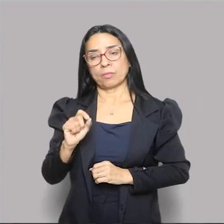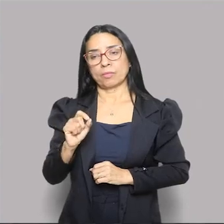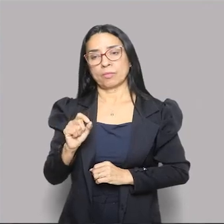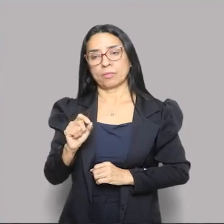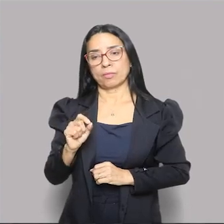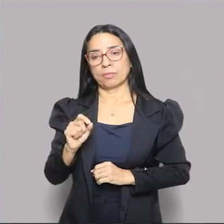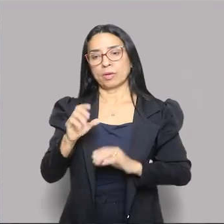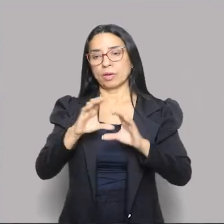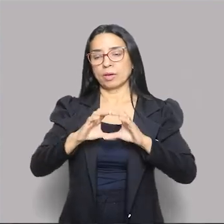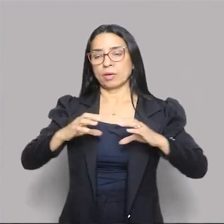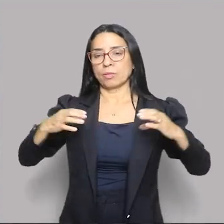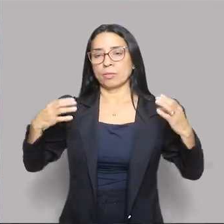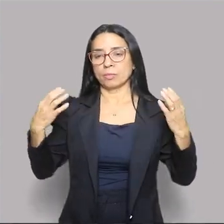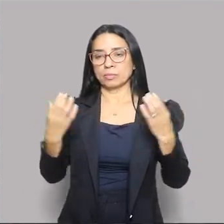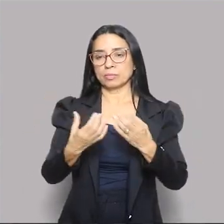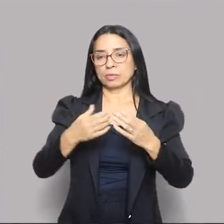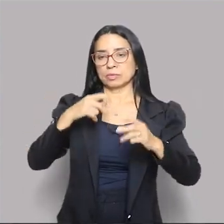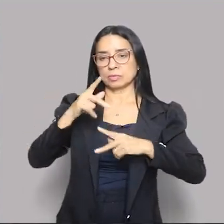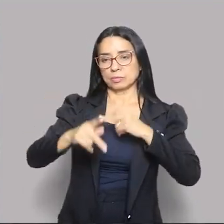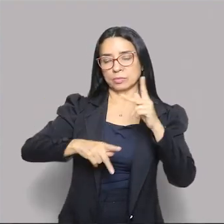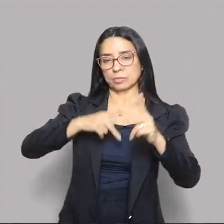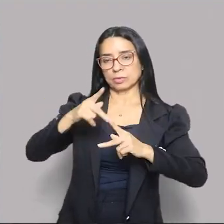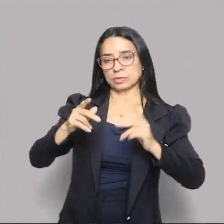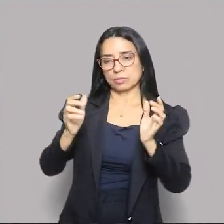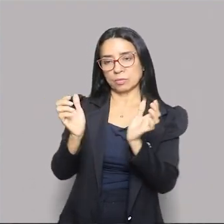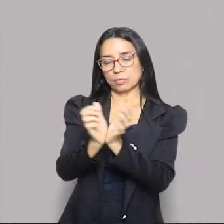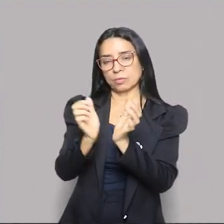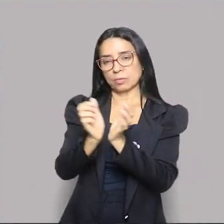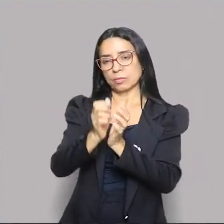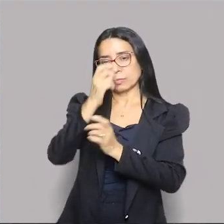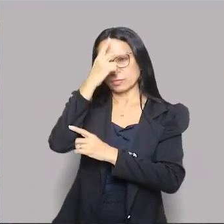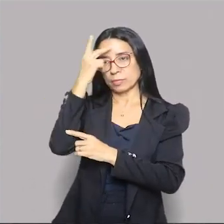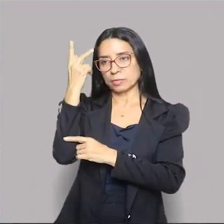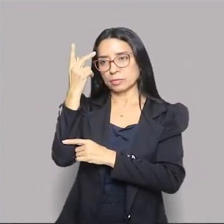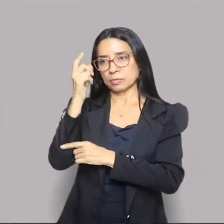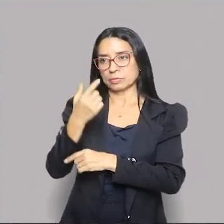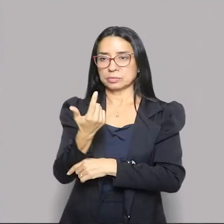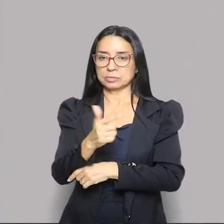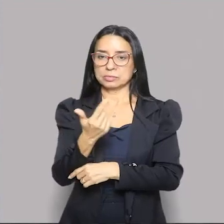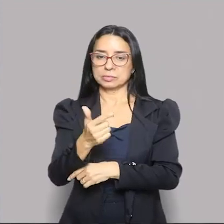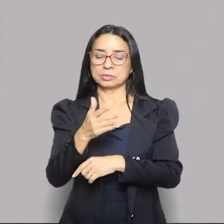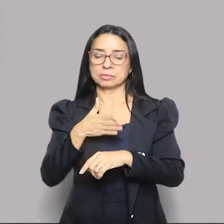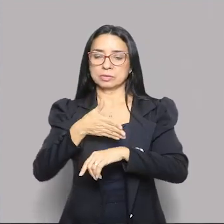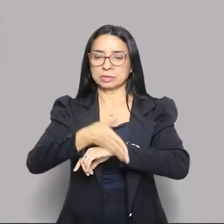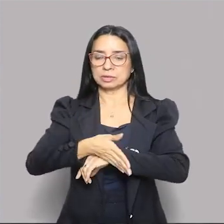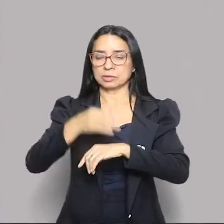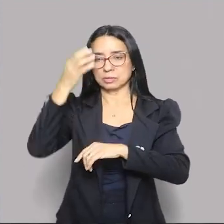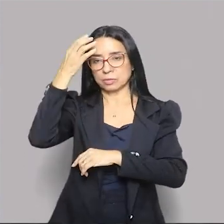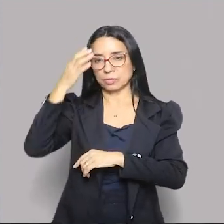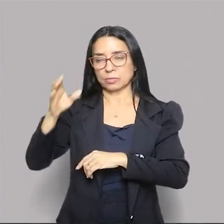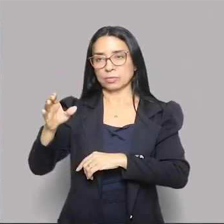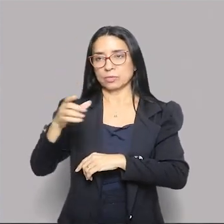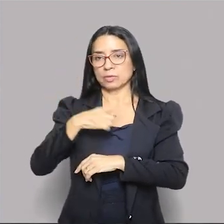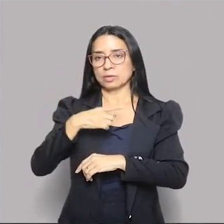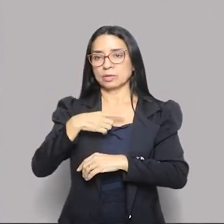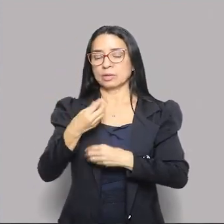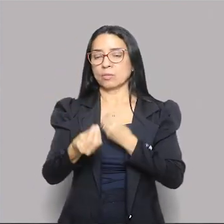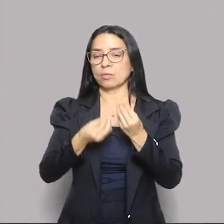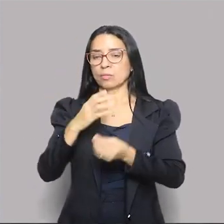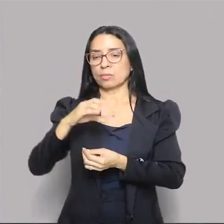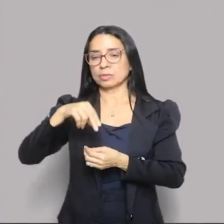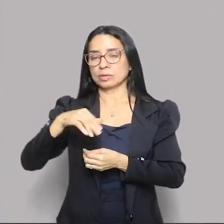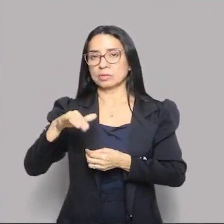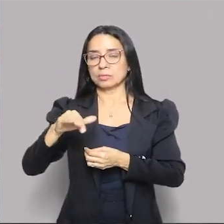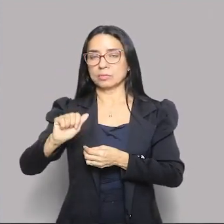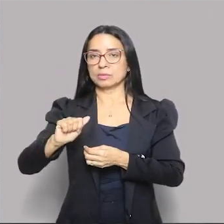a comunidade e a população, né, o grupo ali de habitantes que não tem esse acesso à cultura, traz como